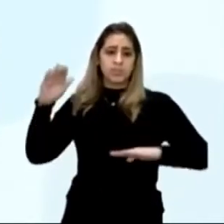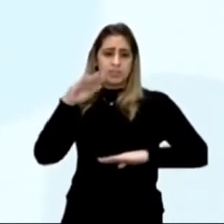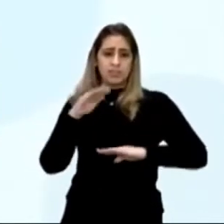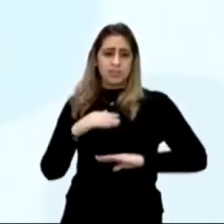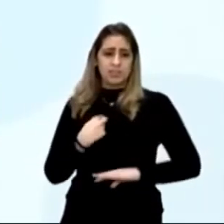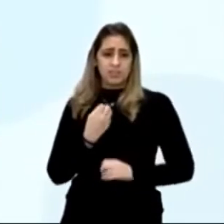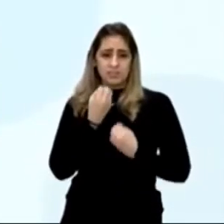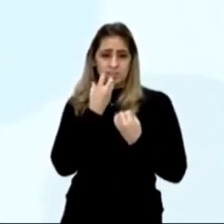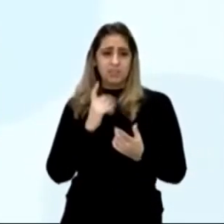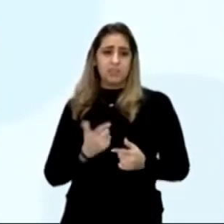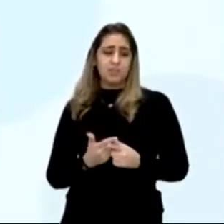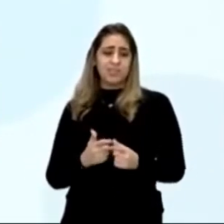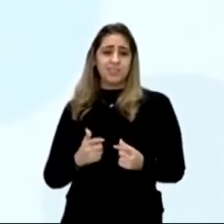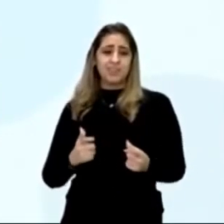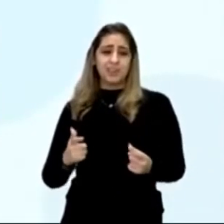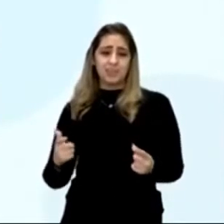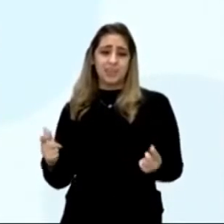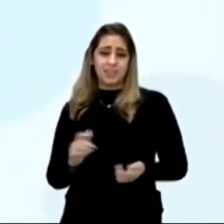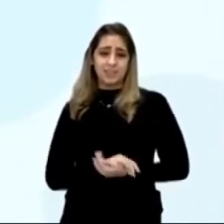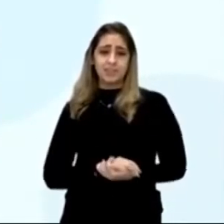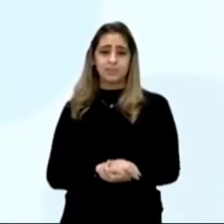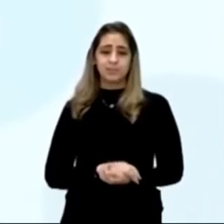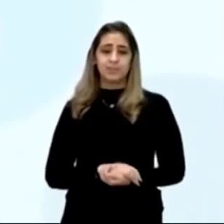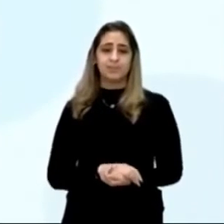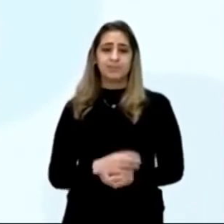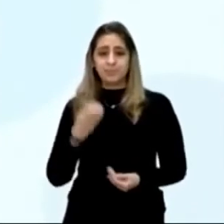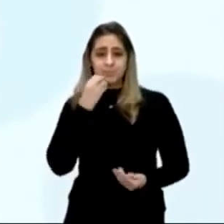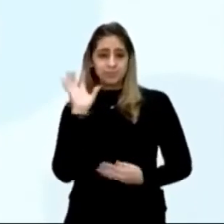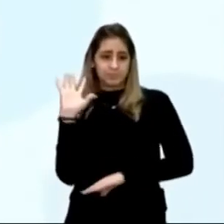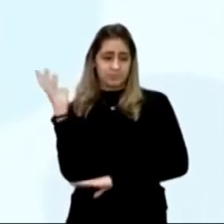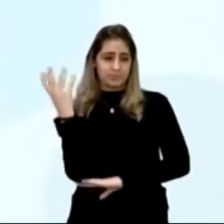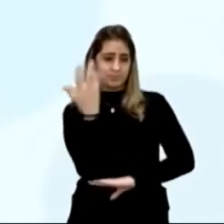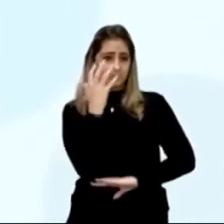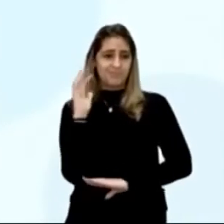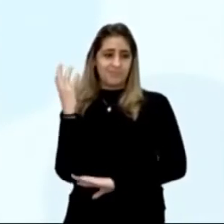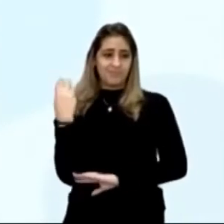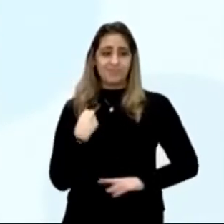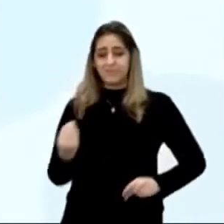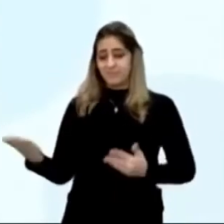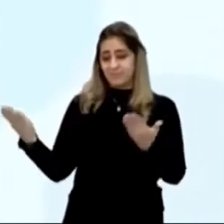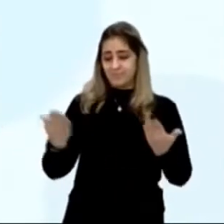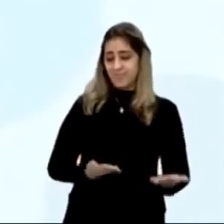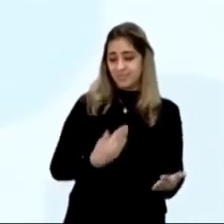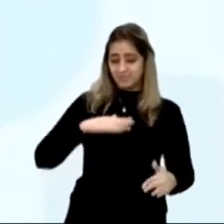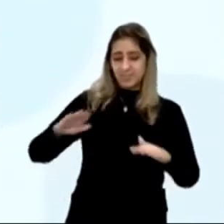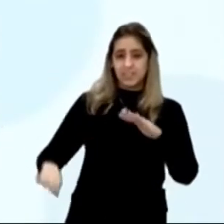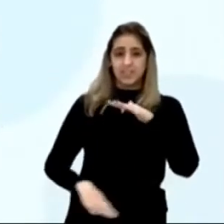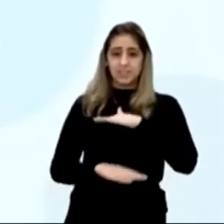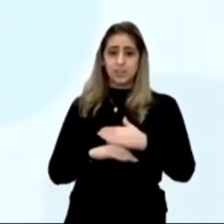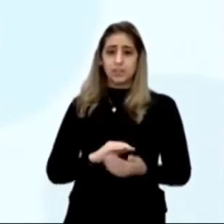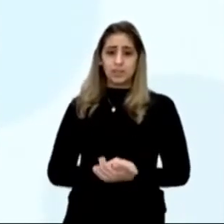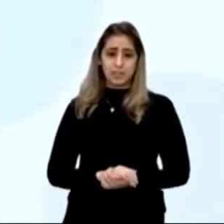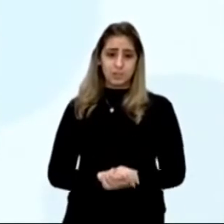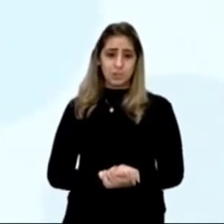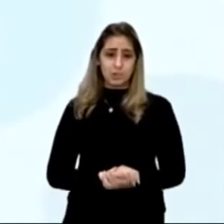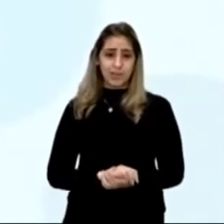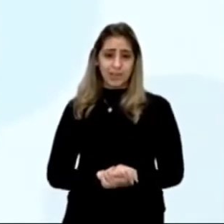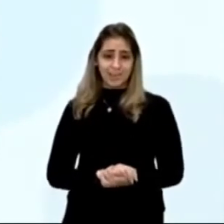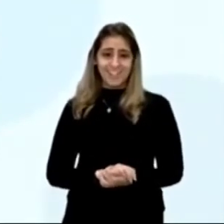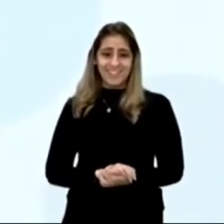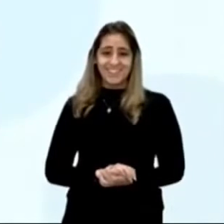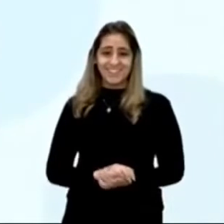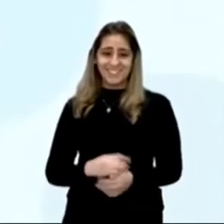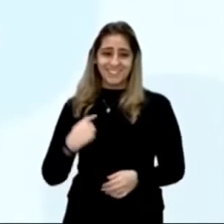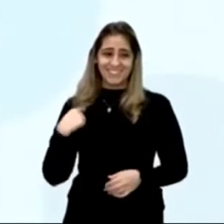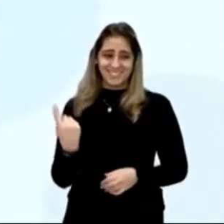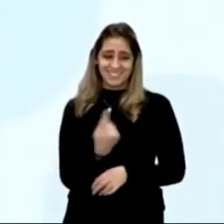de boa grandura, e rapados, até por cima das orelhas, e um deles trazia por baixo da solapa, de fonte a fonte para trás,